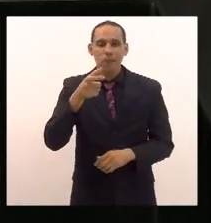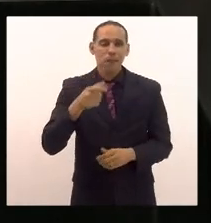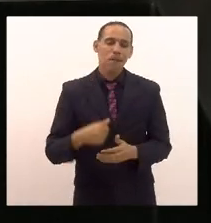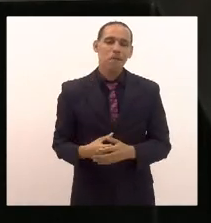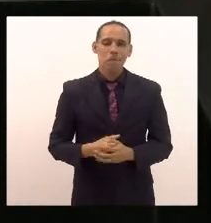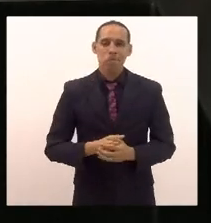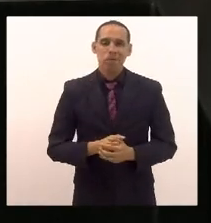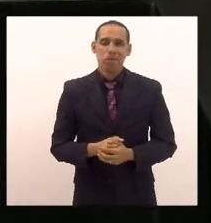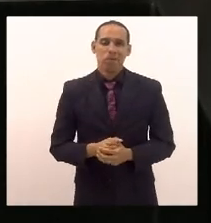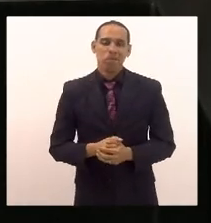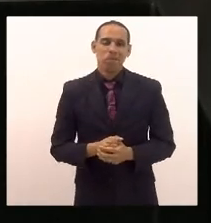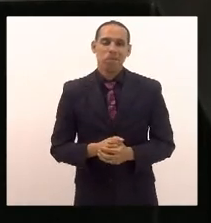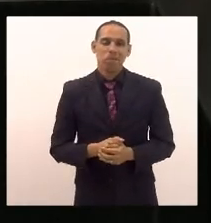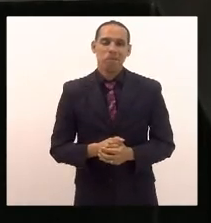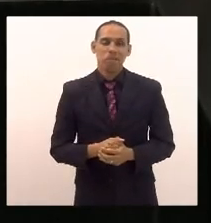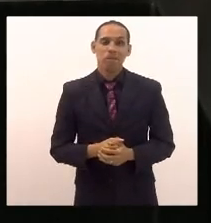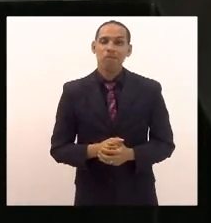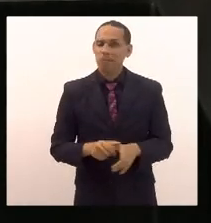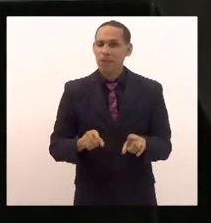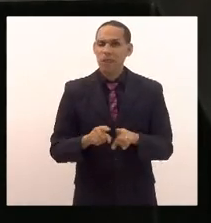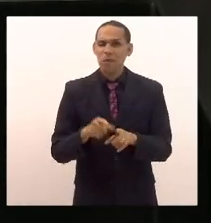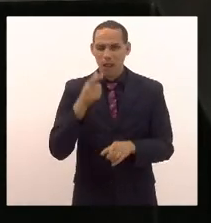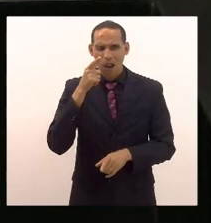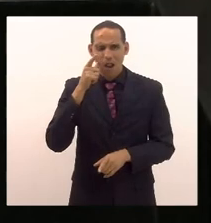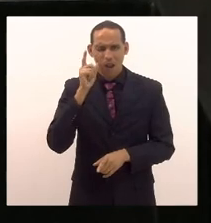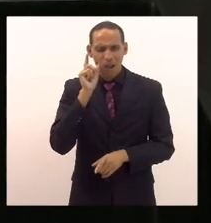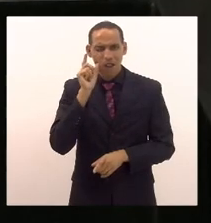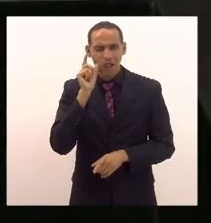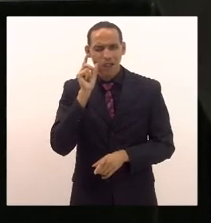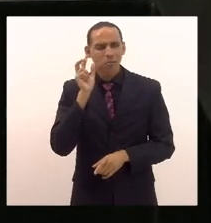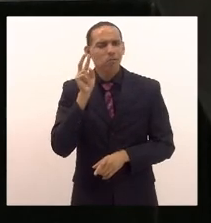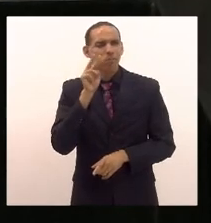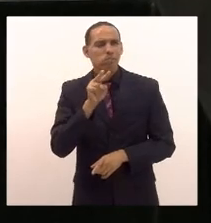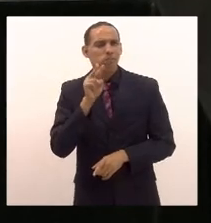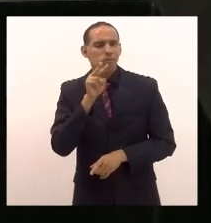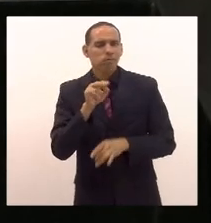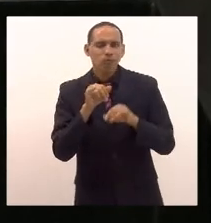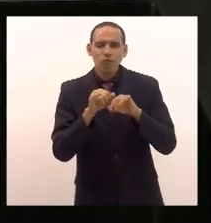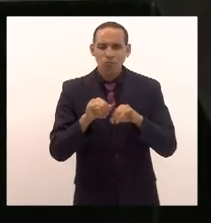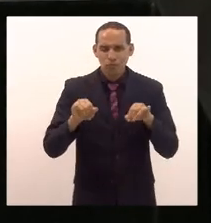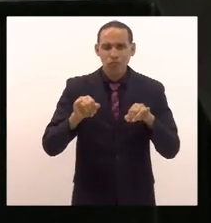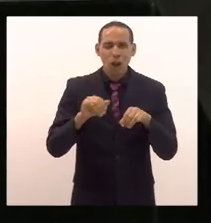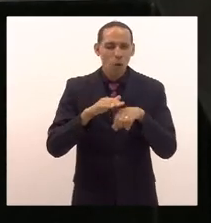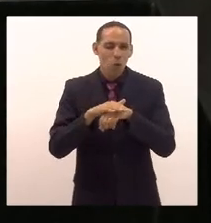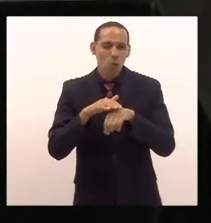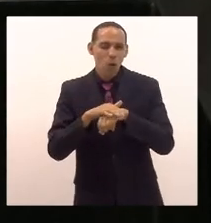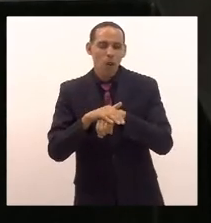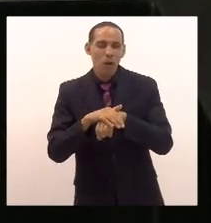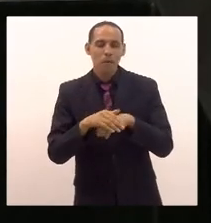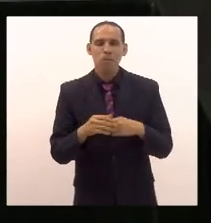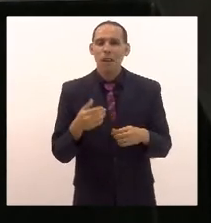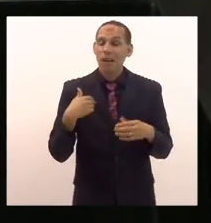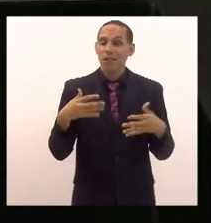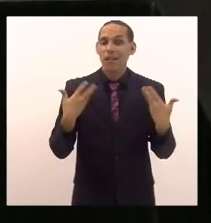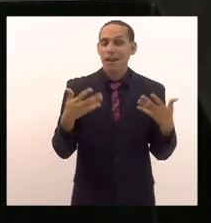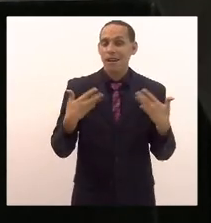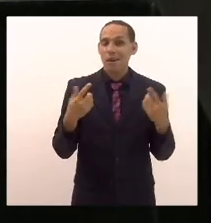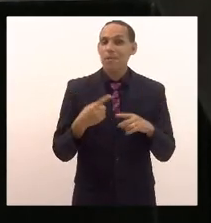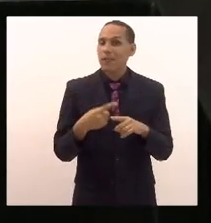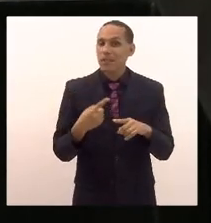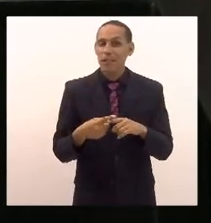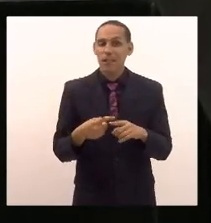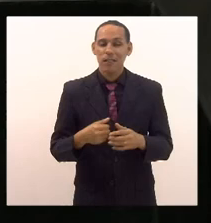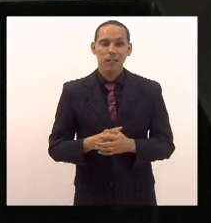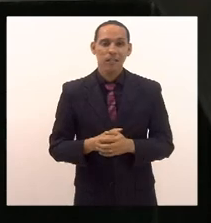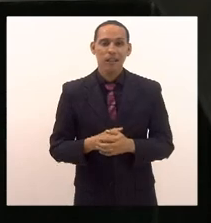que inclusive assistindo ontem os noticiários noturnos muito me alegrou porque